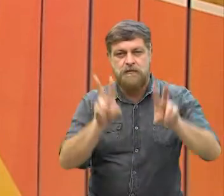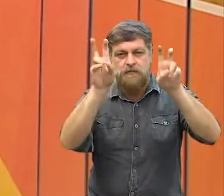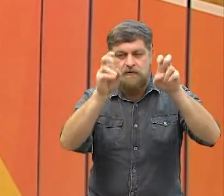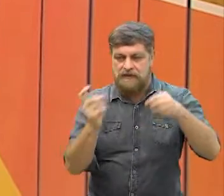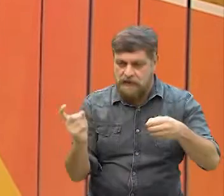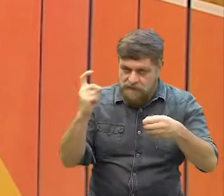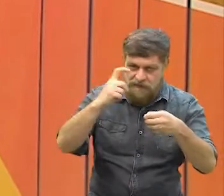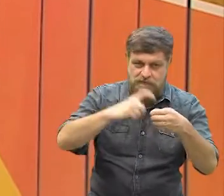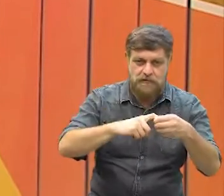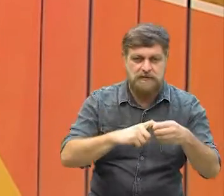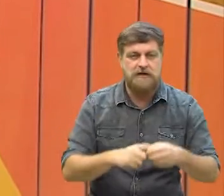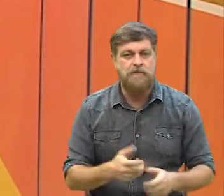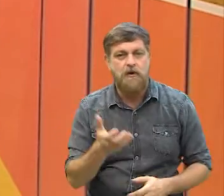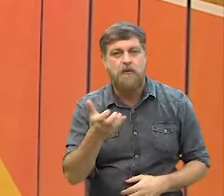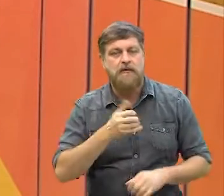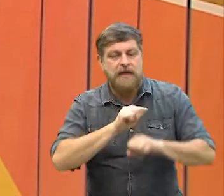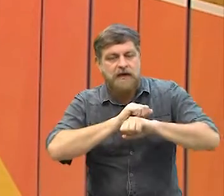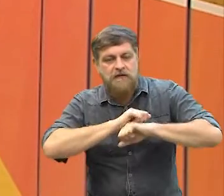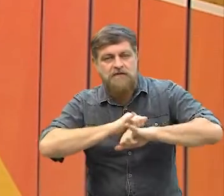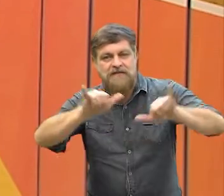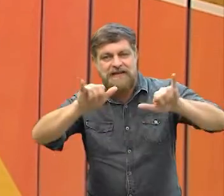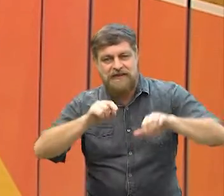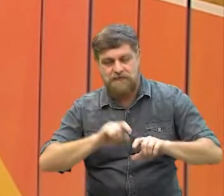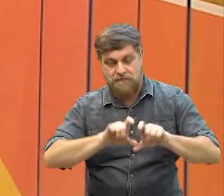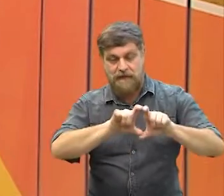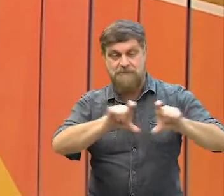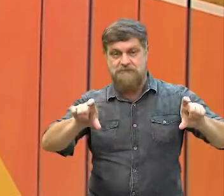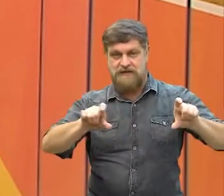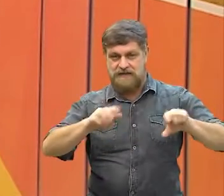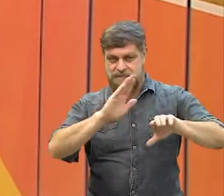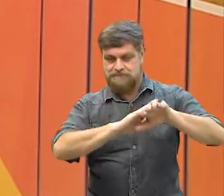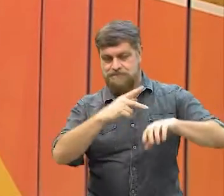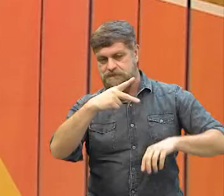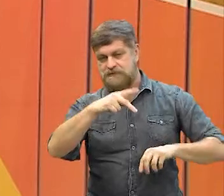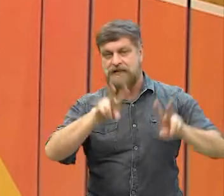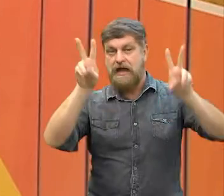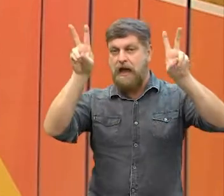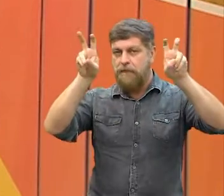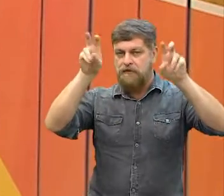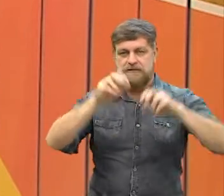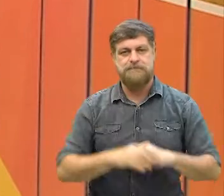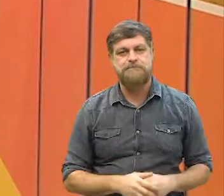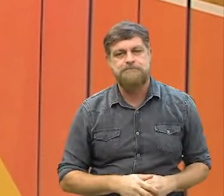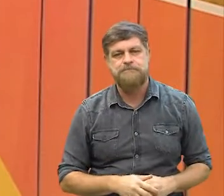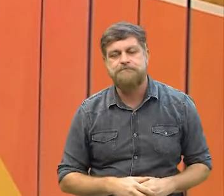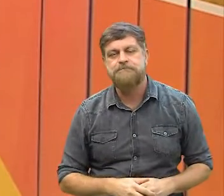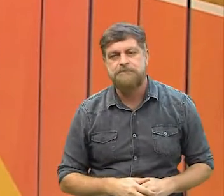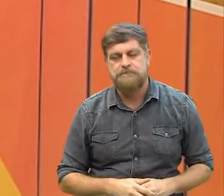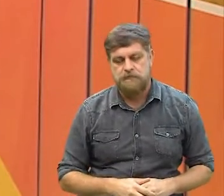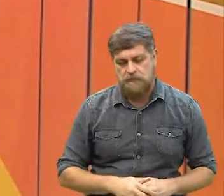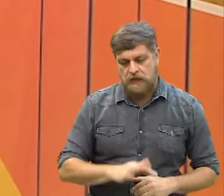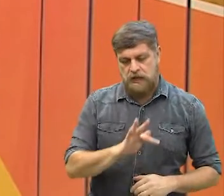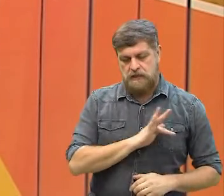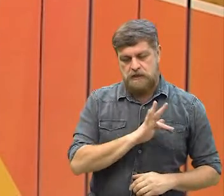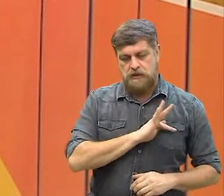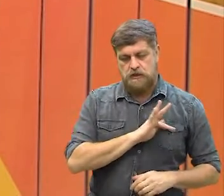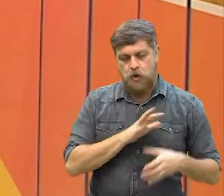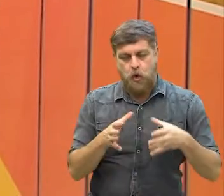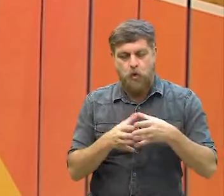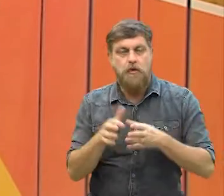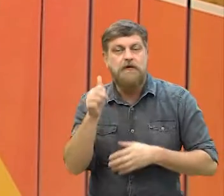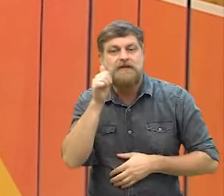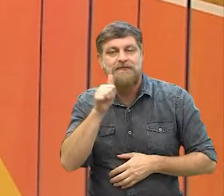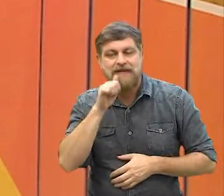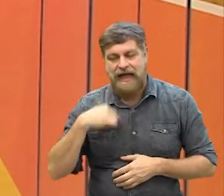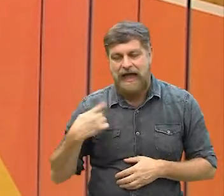estava falando, Lindsay, eu quero repercutir uma frase que você disse, então eu abro aspas. Mesmo sendo treinadora de uma equipe